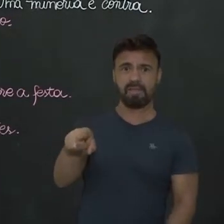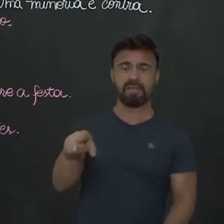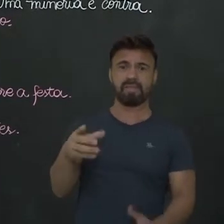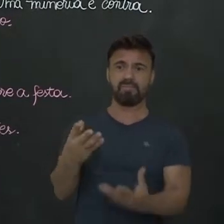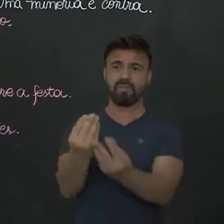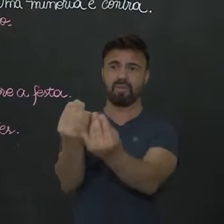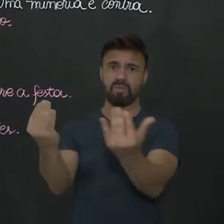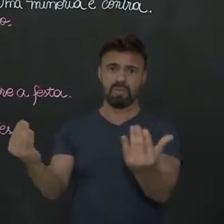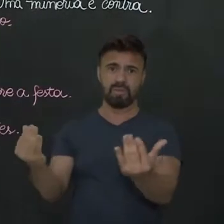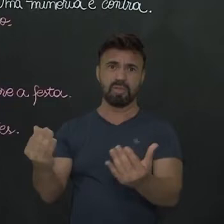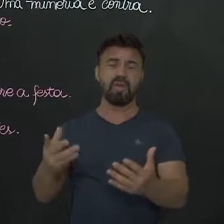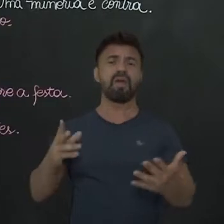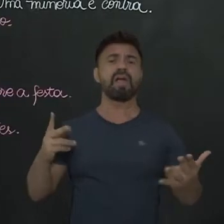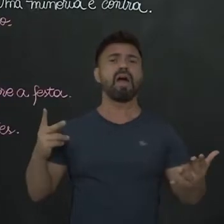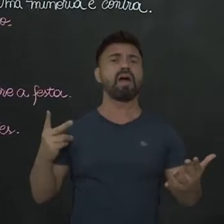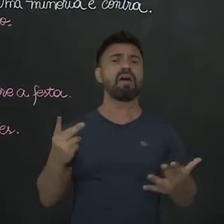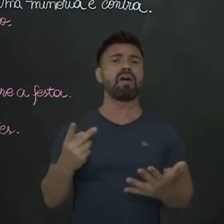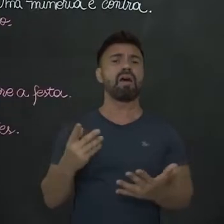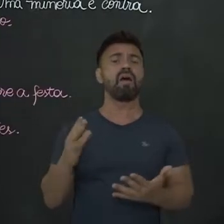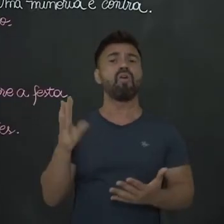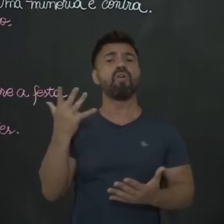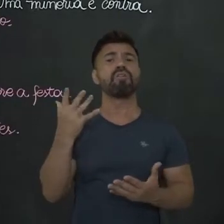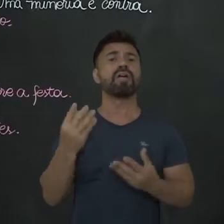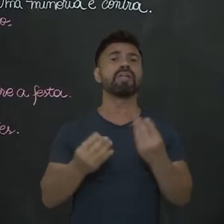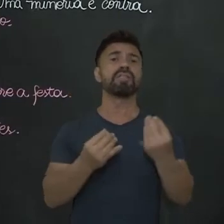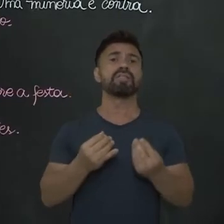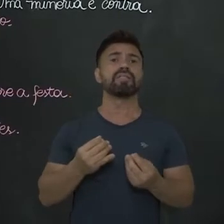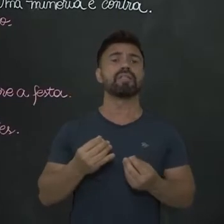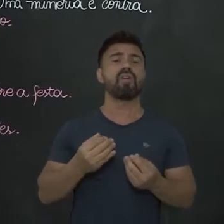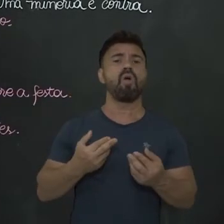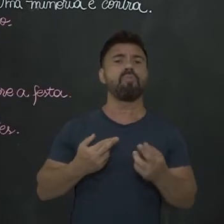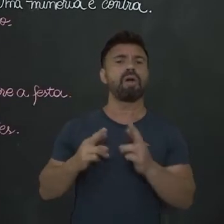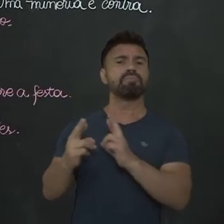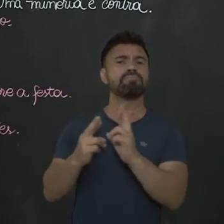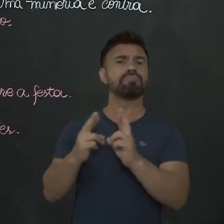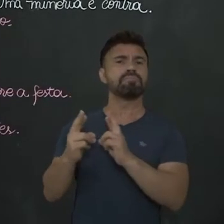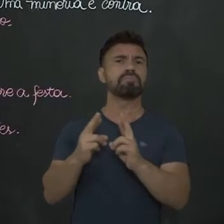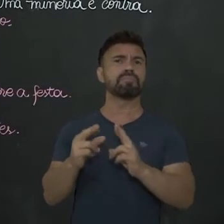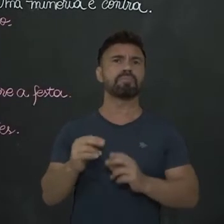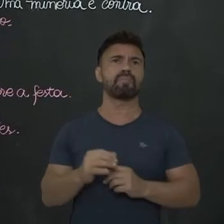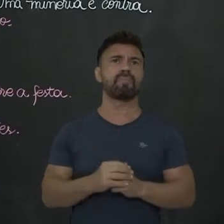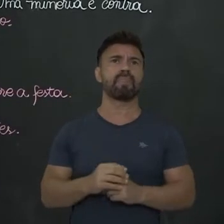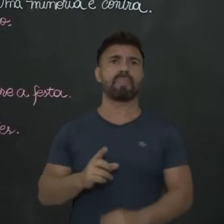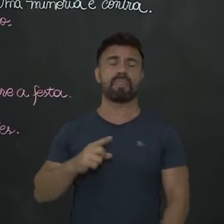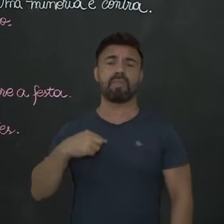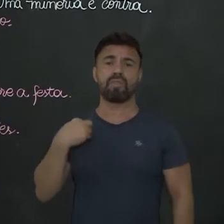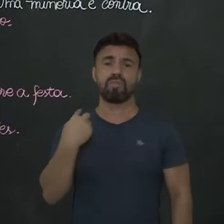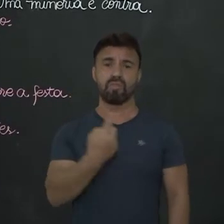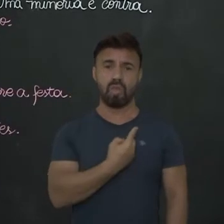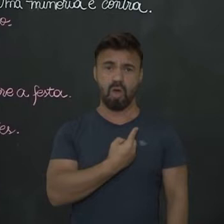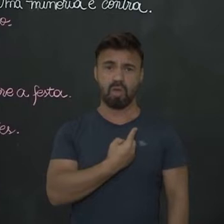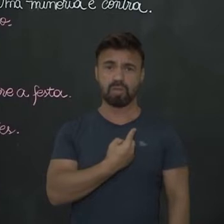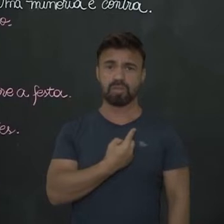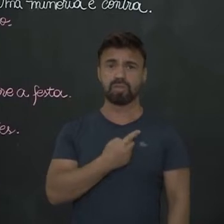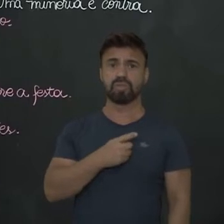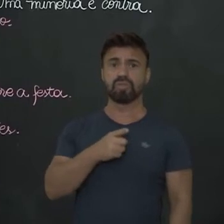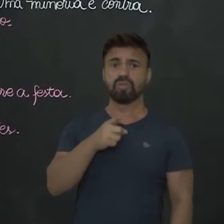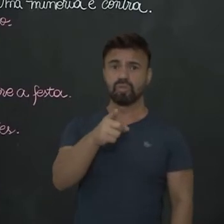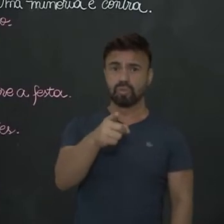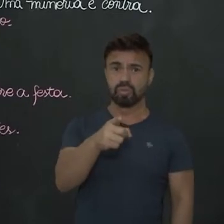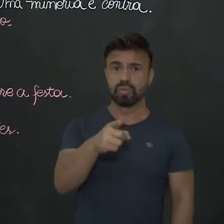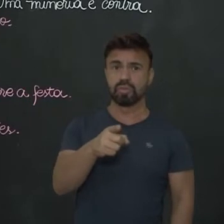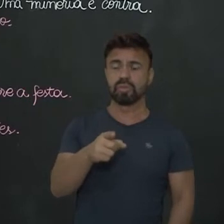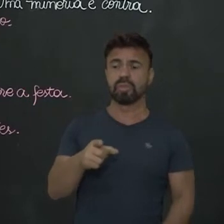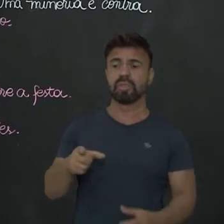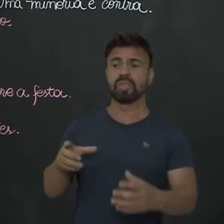do plural. Quando acontece esse tipo de relação, como aqui, nós, tu e eles, nós temos a primeira